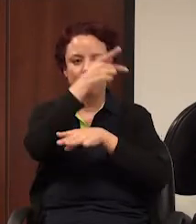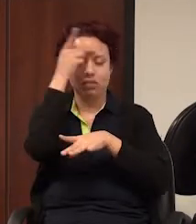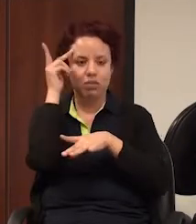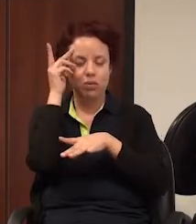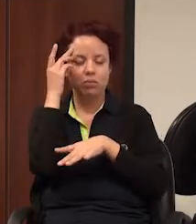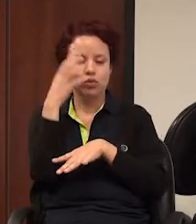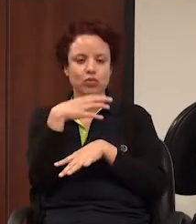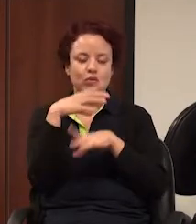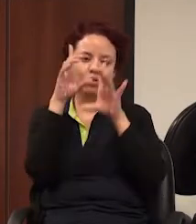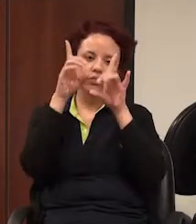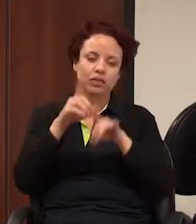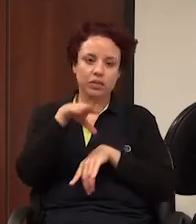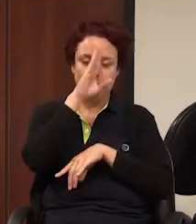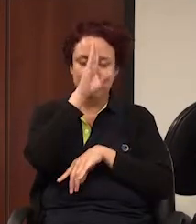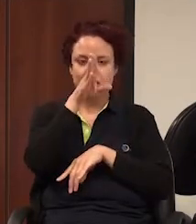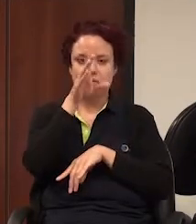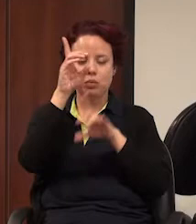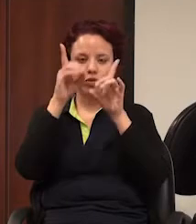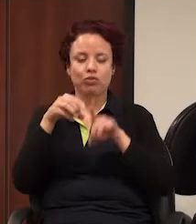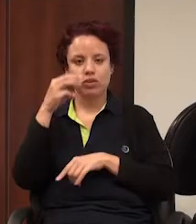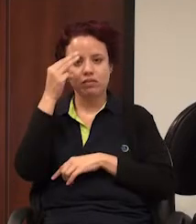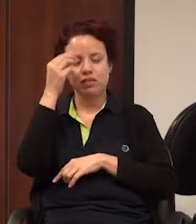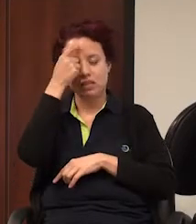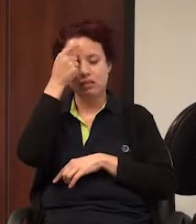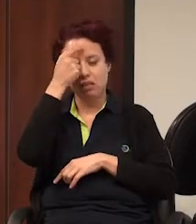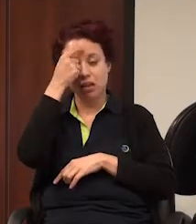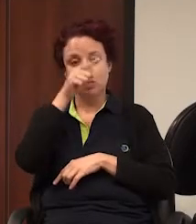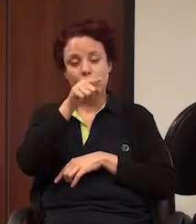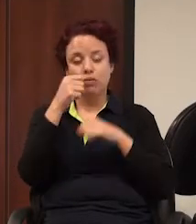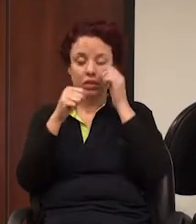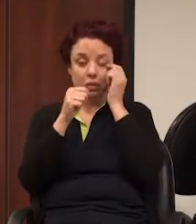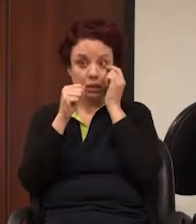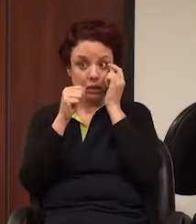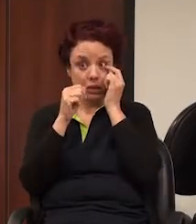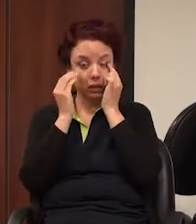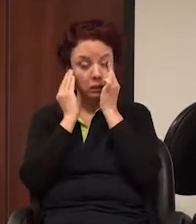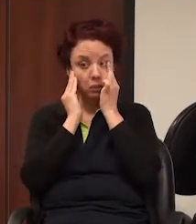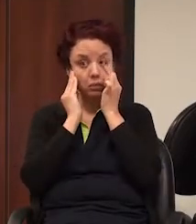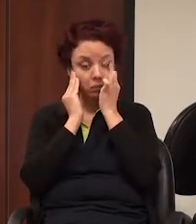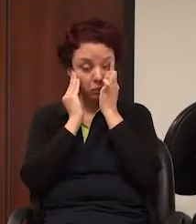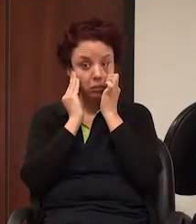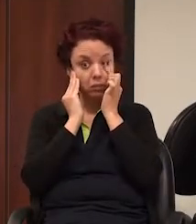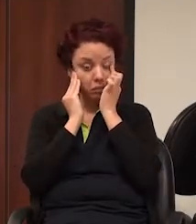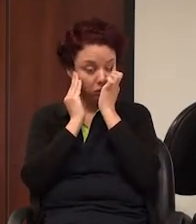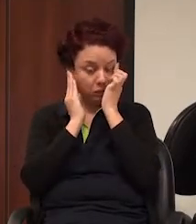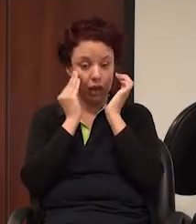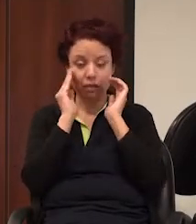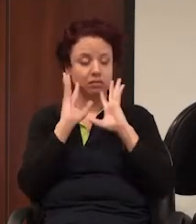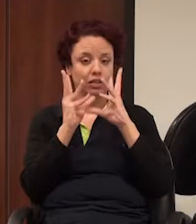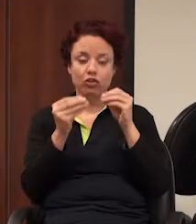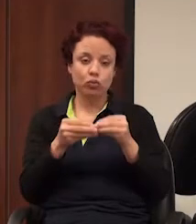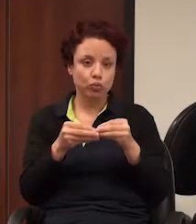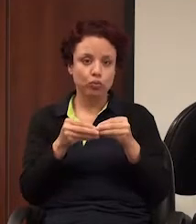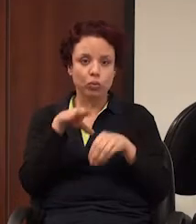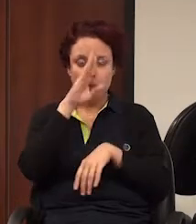algum, né, principalmente com deficiência intelectual, você tem que estar pleno em todos os seus sentidos, né, principalmente aquele